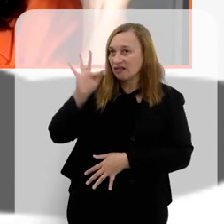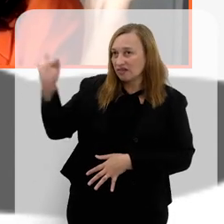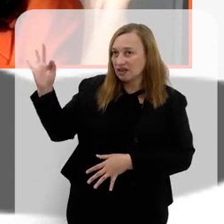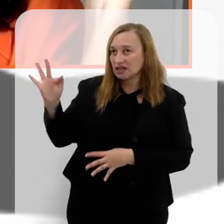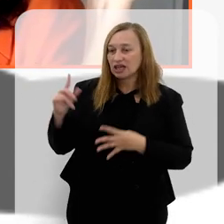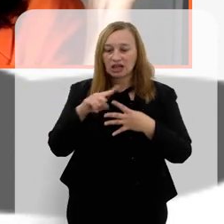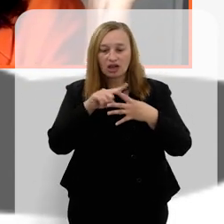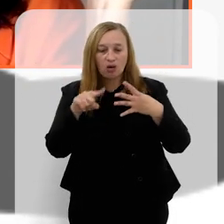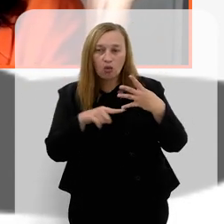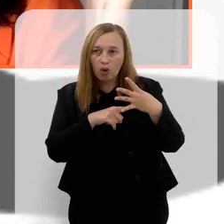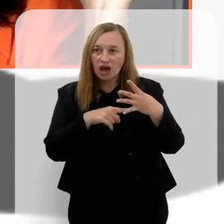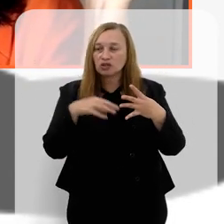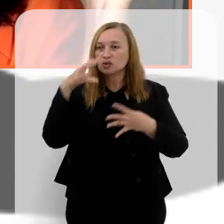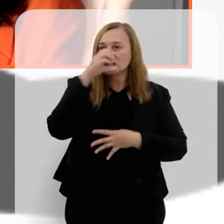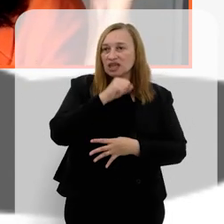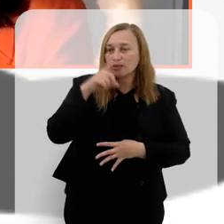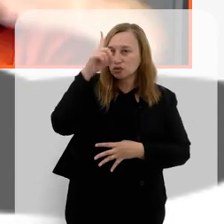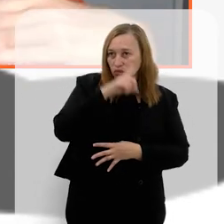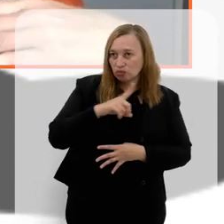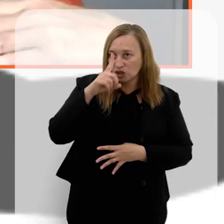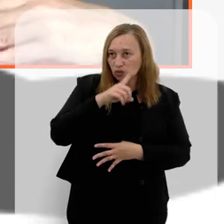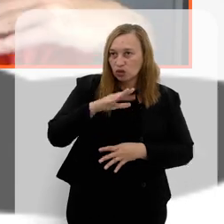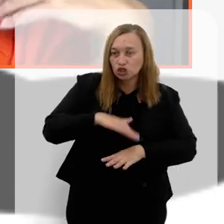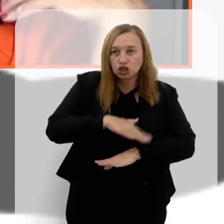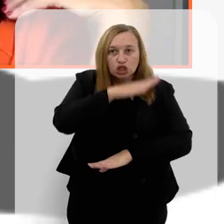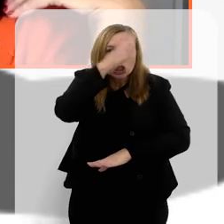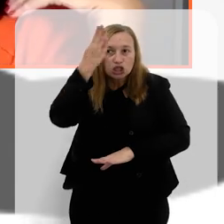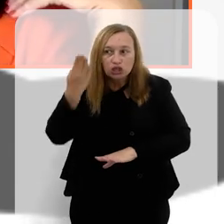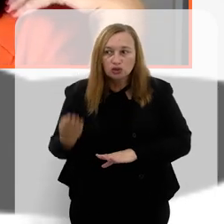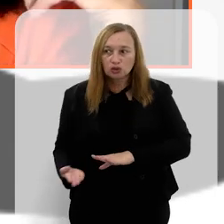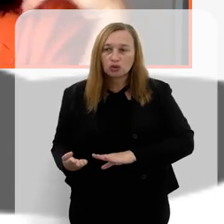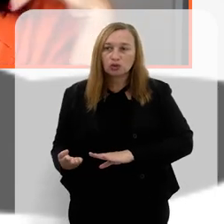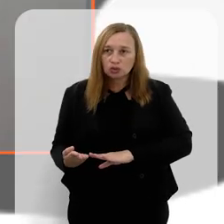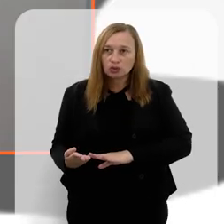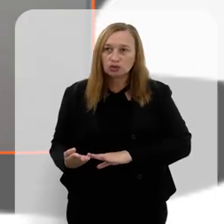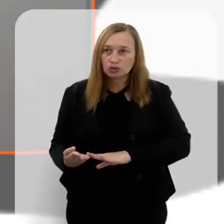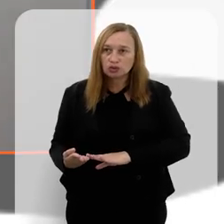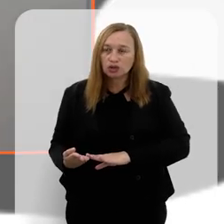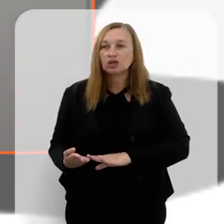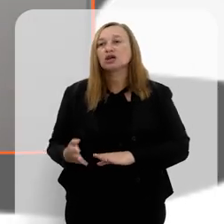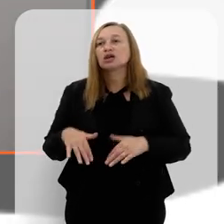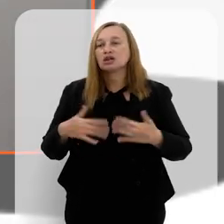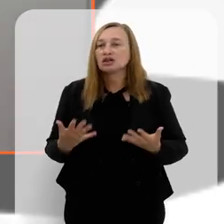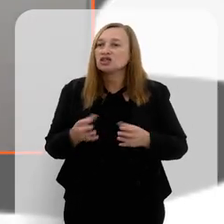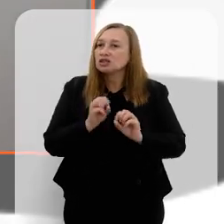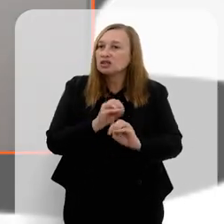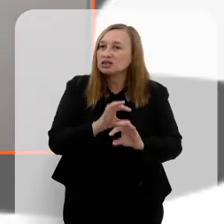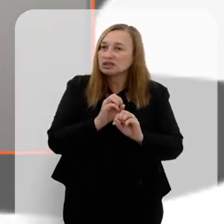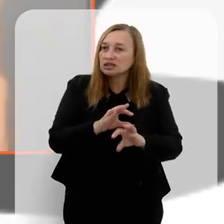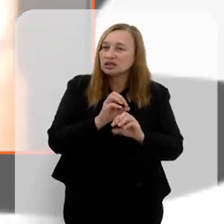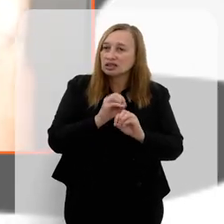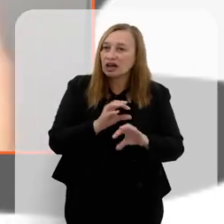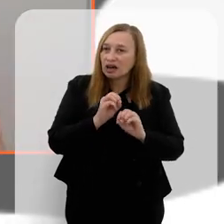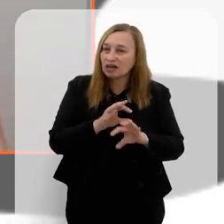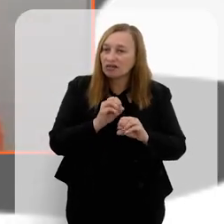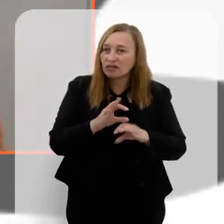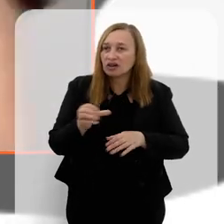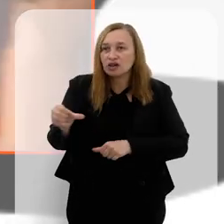eram 4 finais de semana, sábado e domingo, o dia inteiro. Então, a gente passava